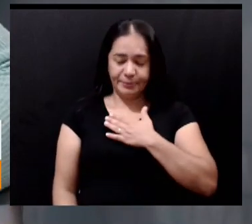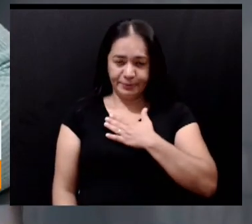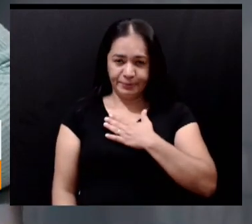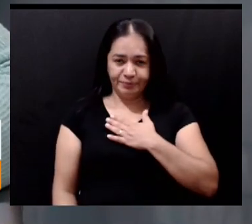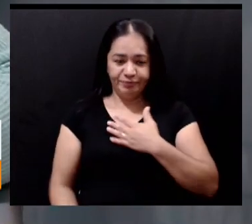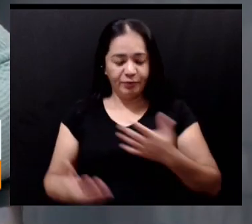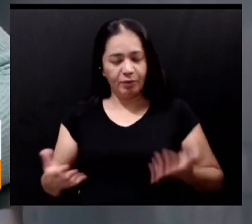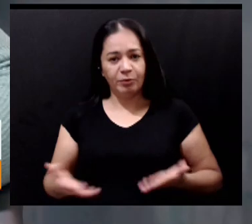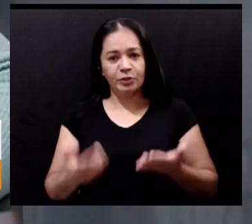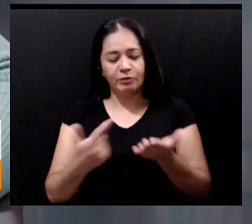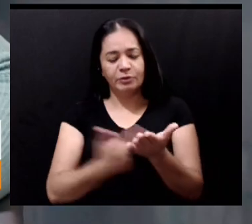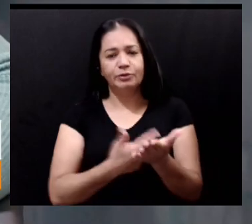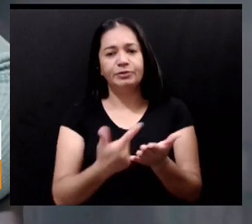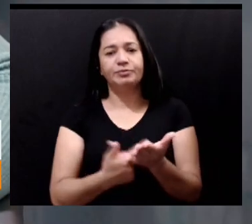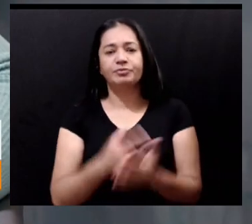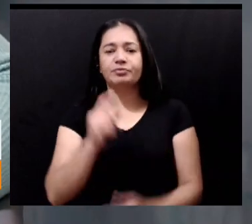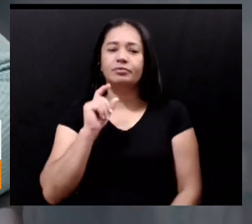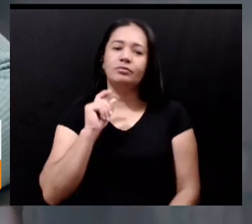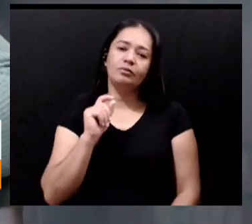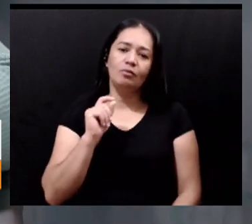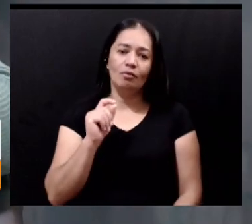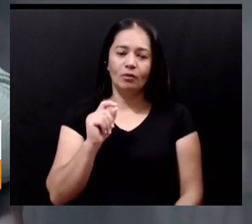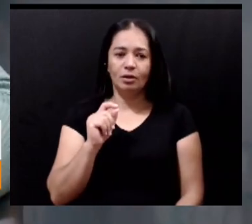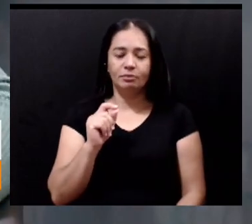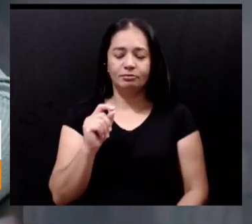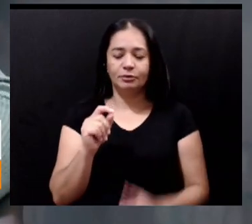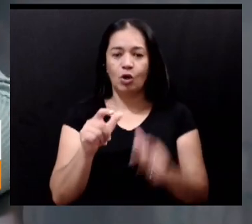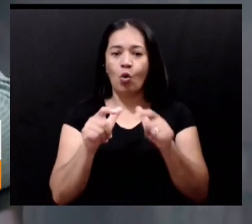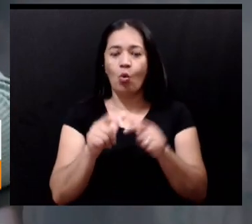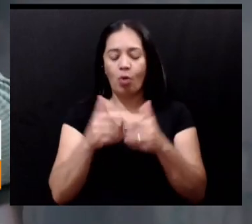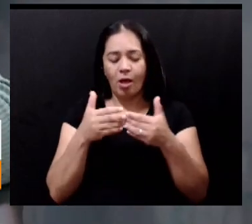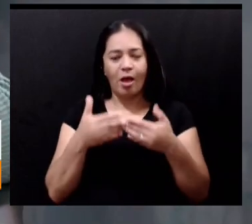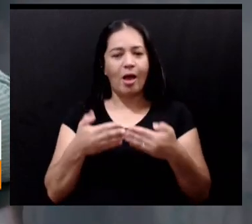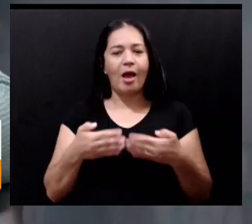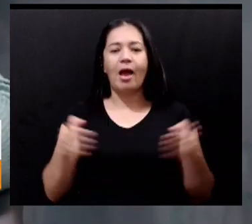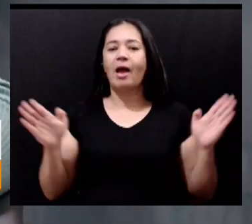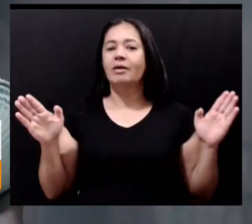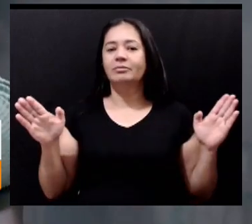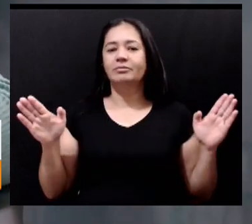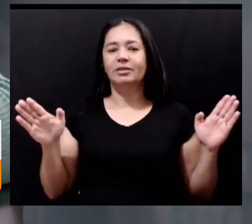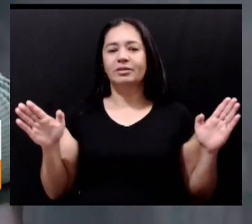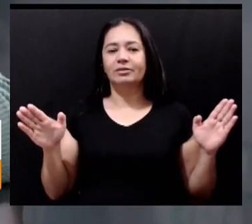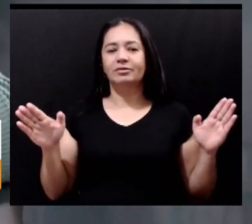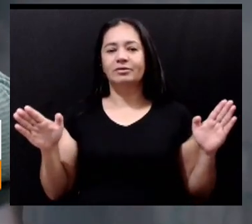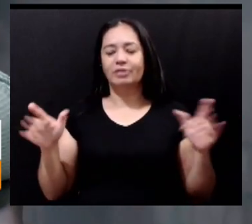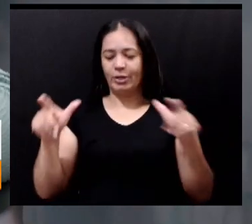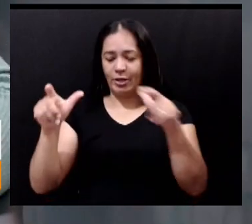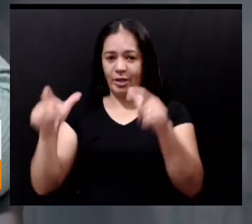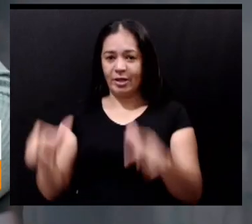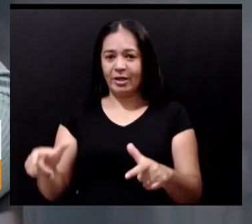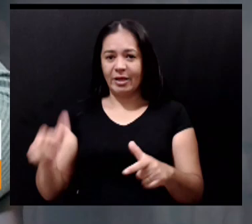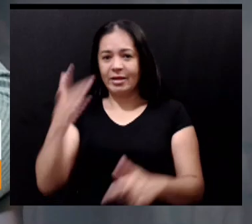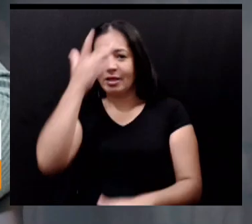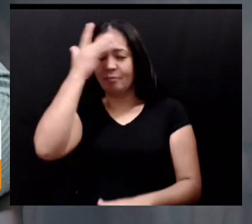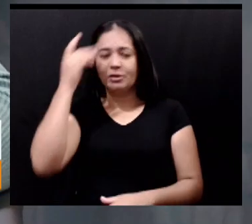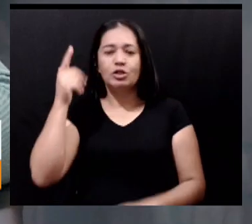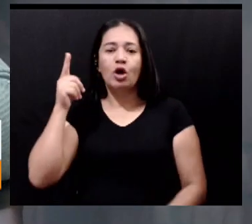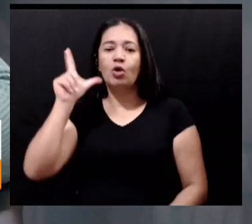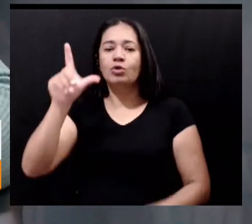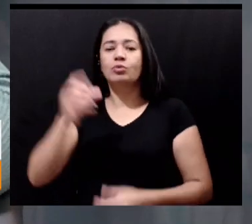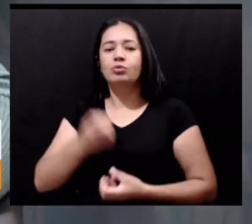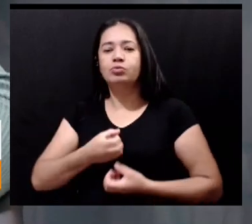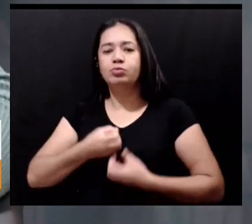do livro, foi abrir espaço. Foi dar Uhum. algum lugar para que a pessoa pudesse se expressar, para que ela pudesse atravessar essa